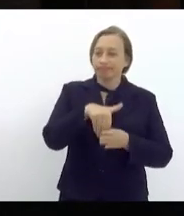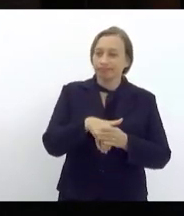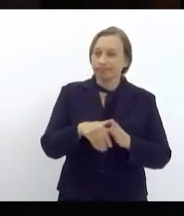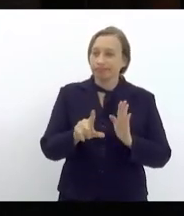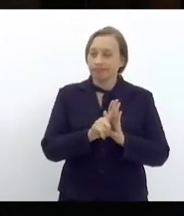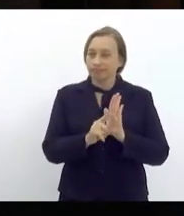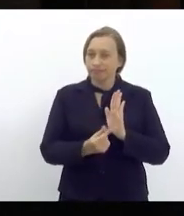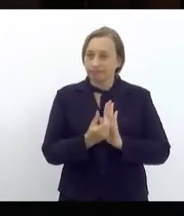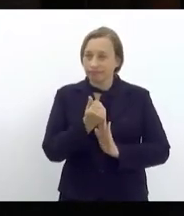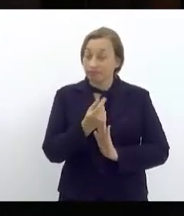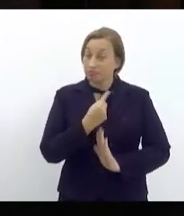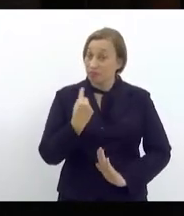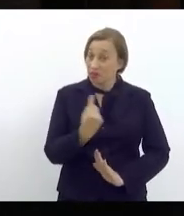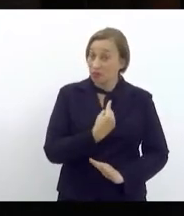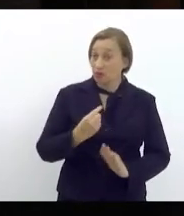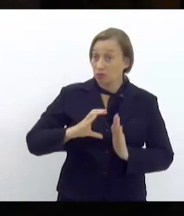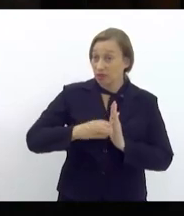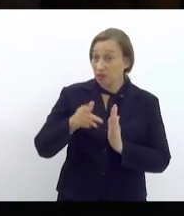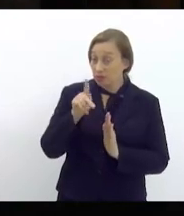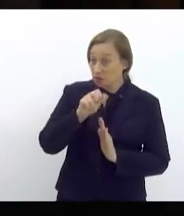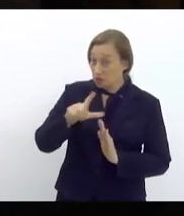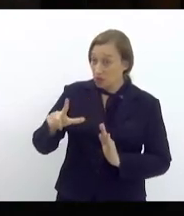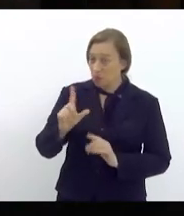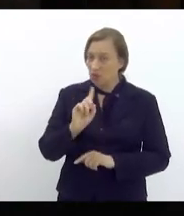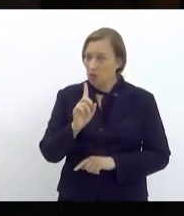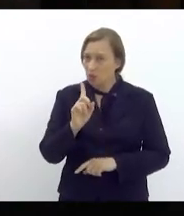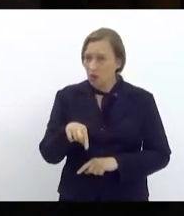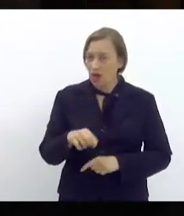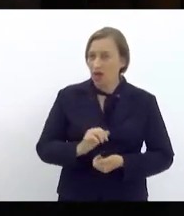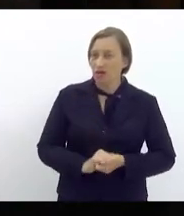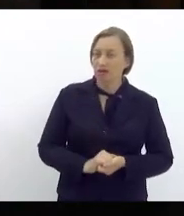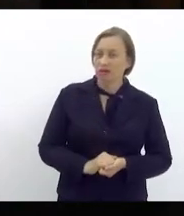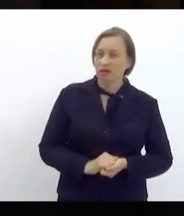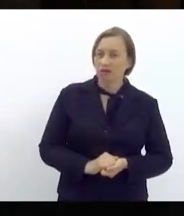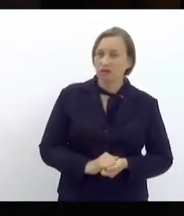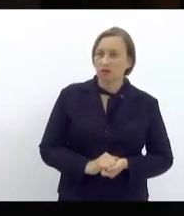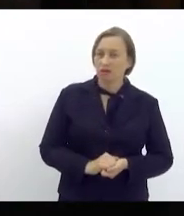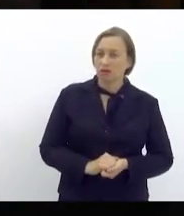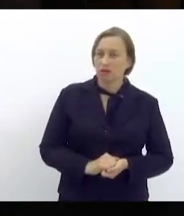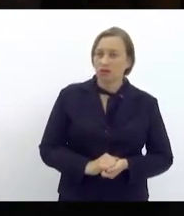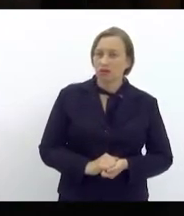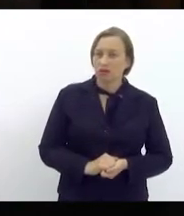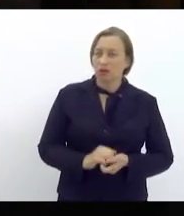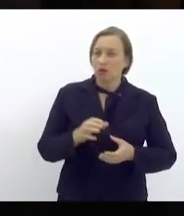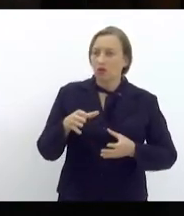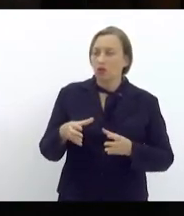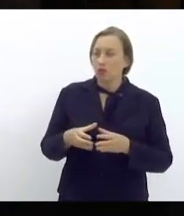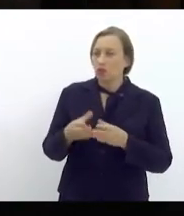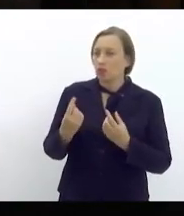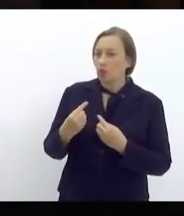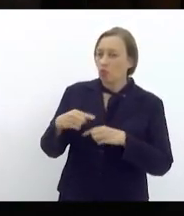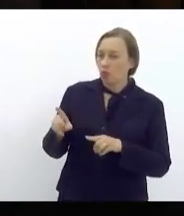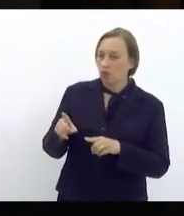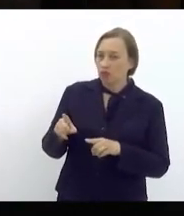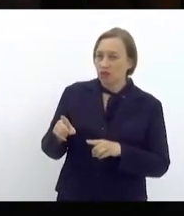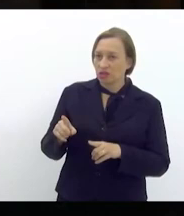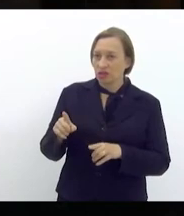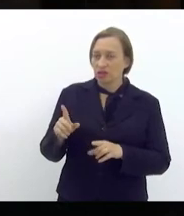LDO para nós do pessoal não é mero instrumento de situação ou oposição como foi colocado aqui